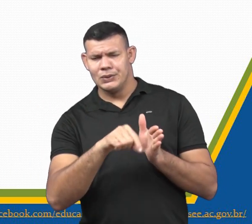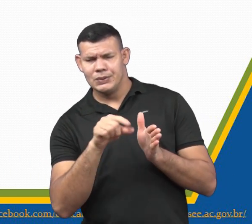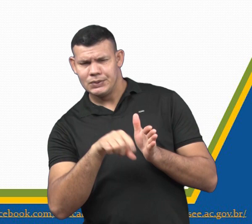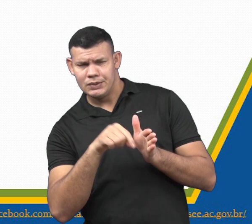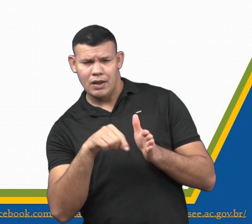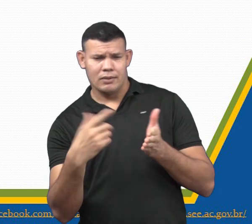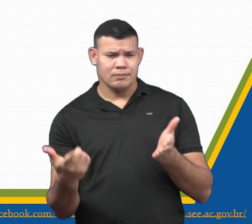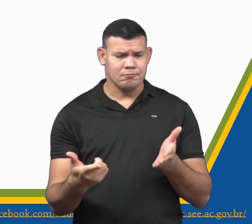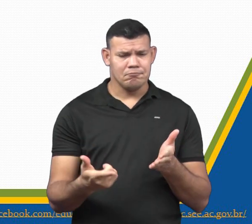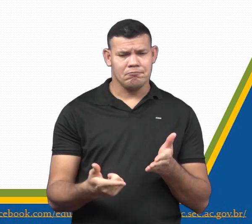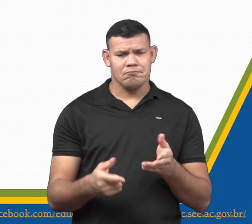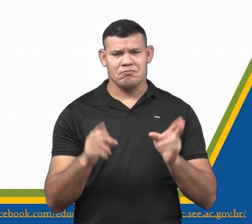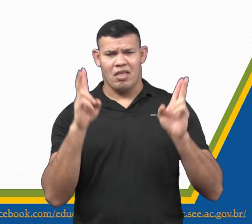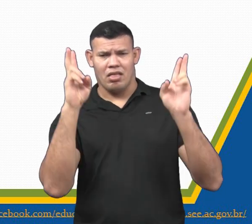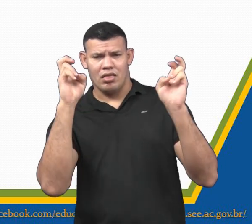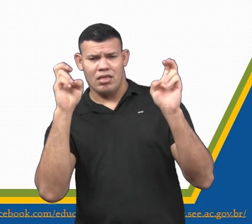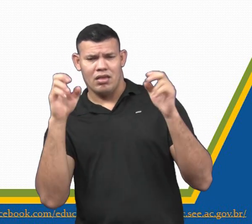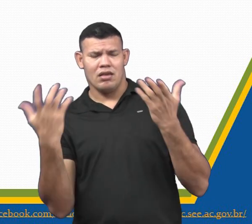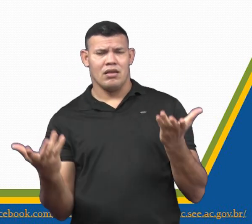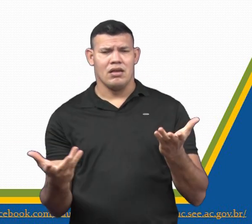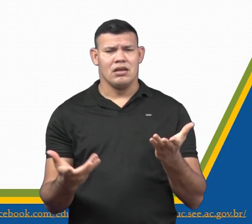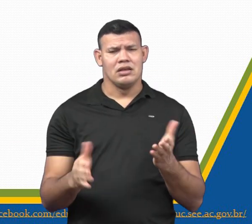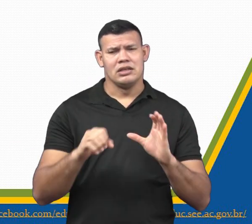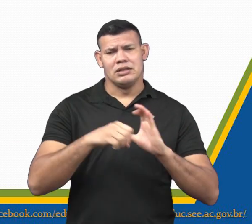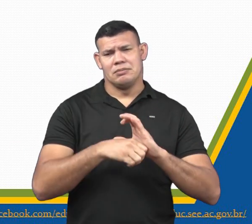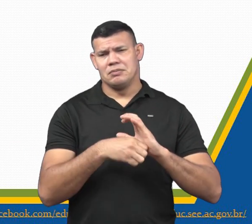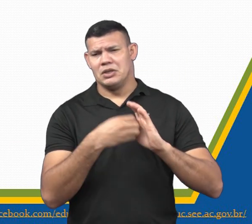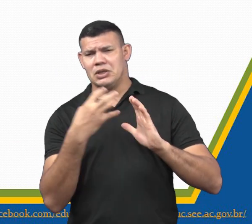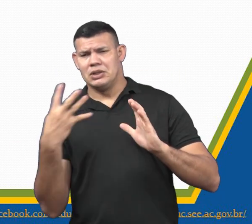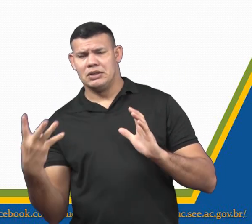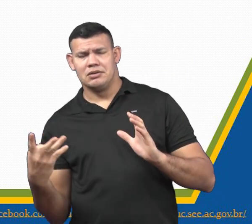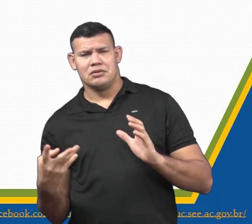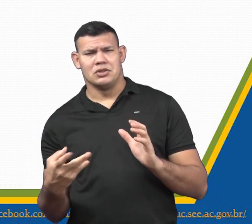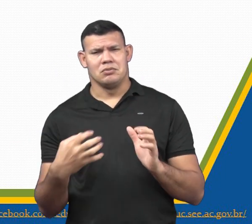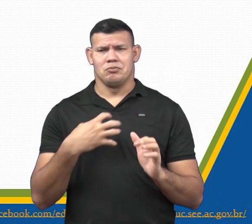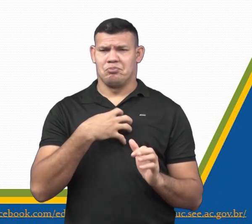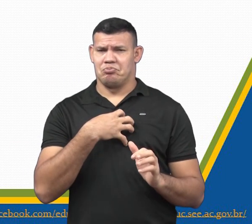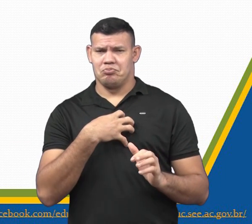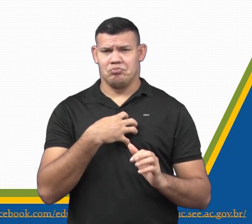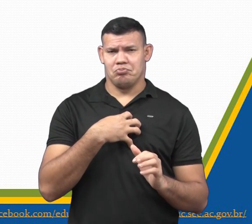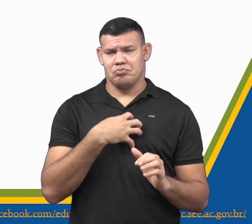em geral com o objetivo de caracterizar sua personalidade.